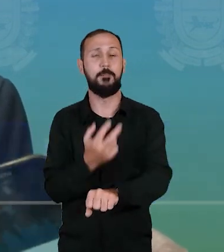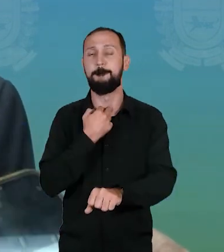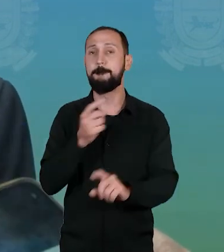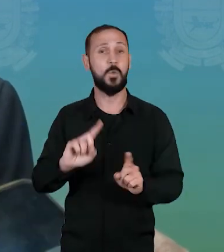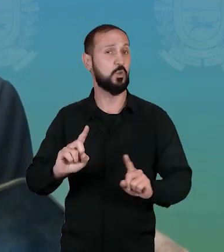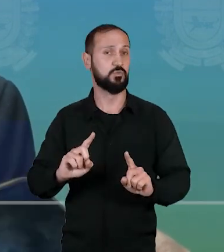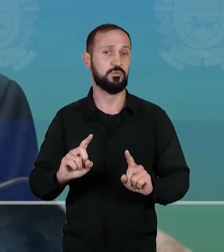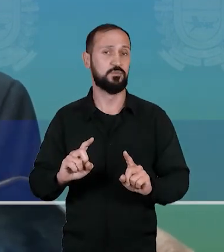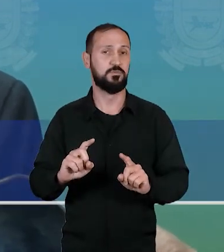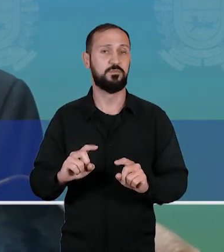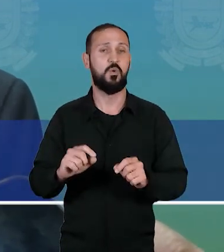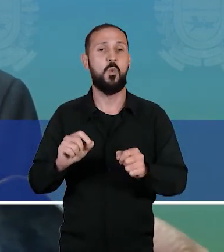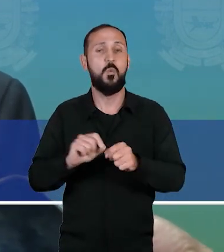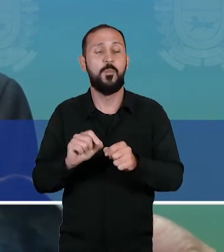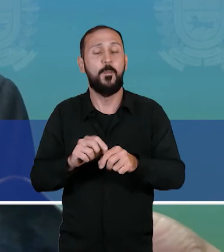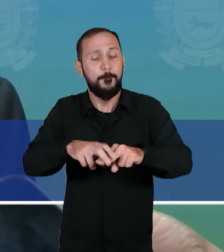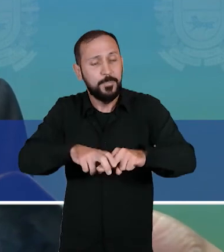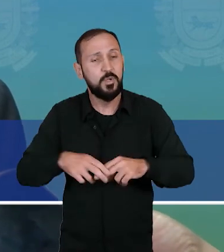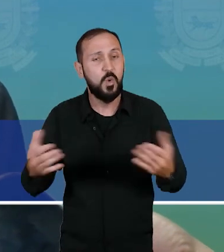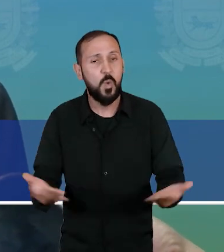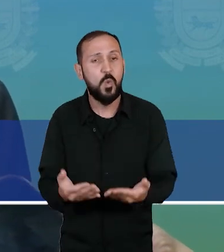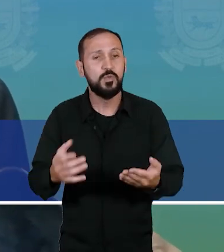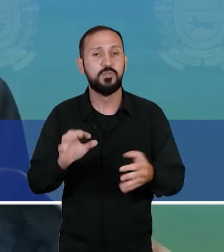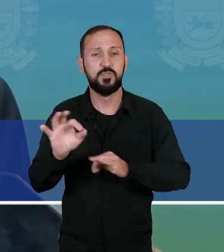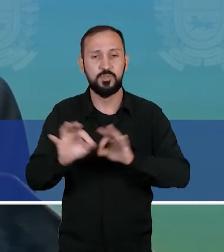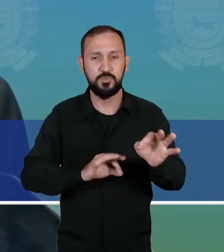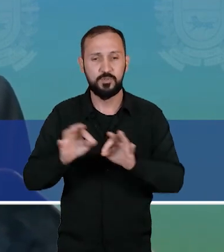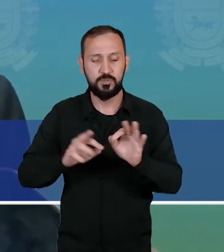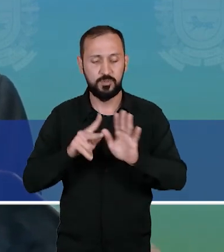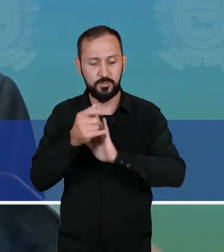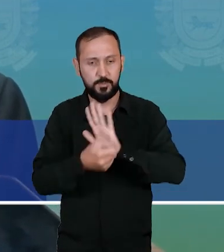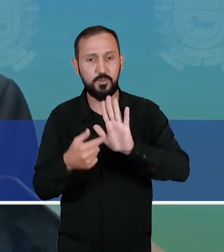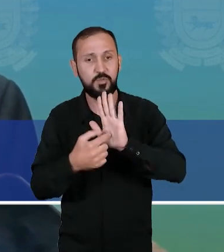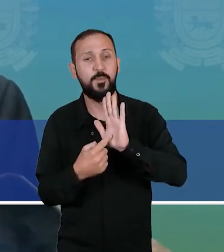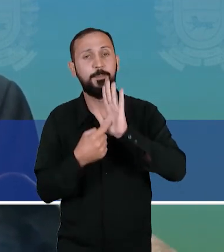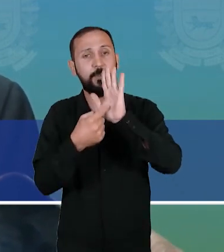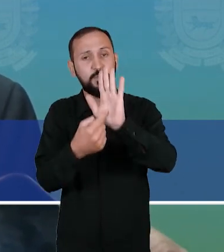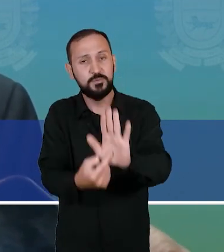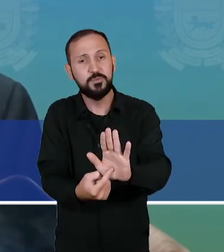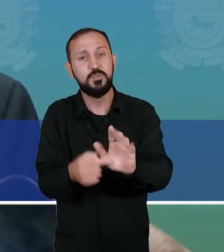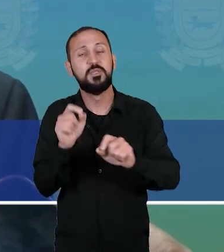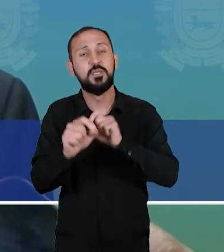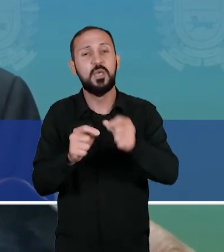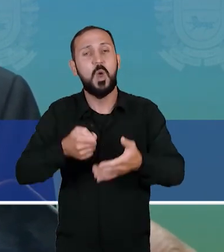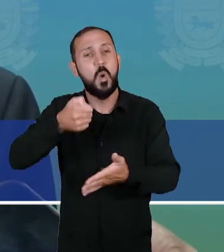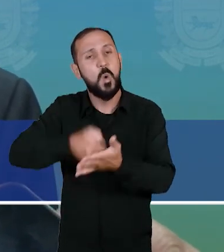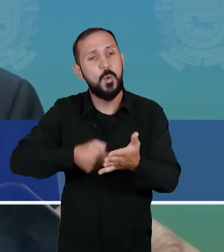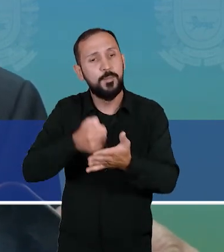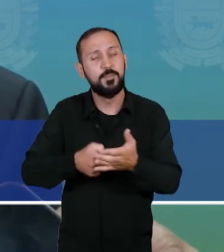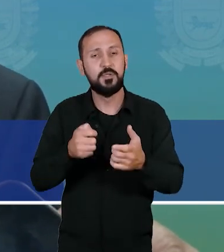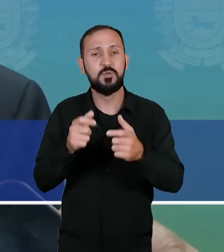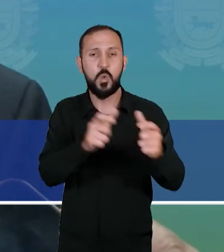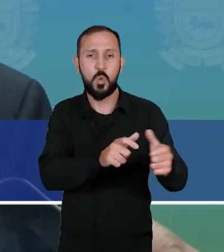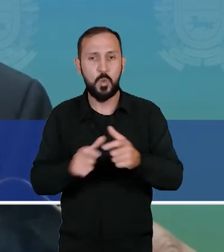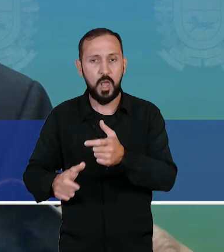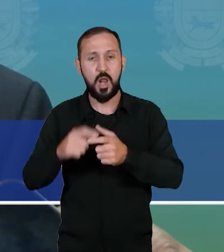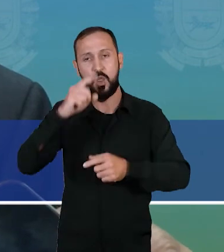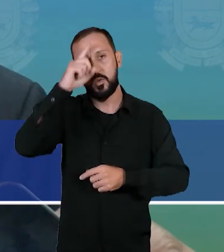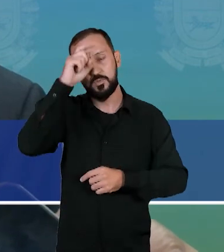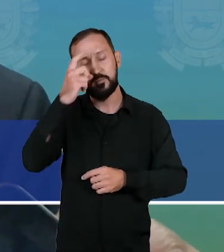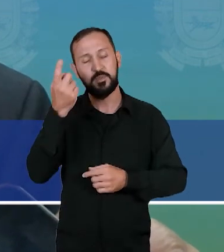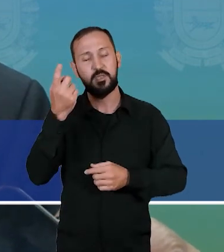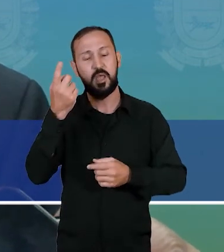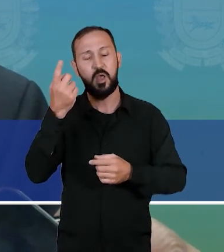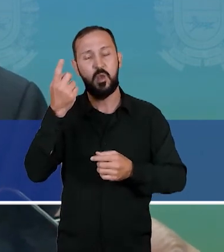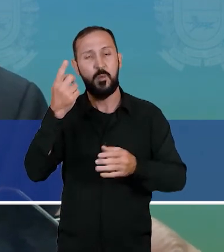por isso que nós fizemos hoje e apresentamos esse projeto de lei que vai obrigar todos os